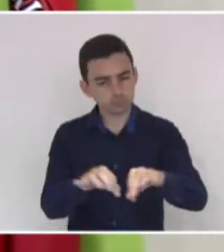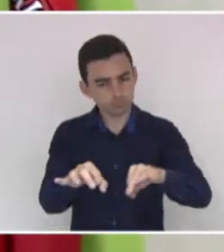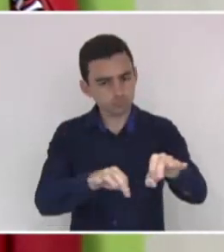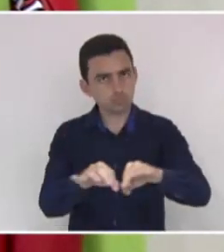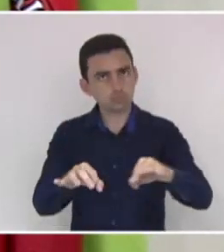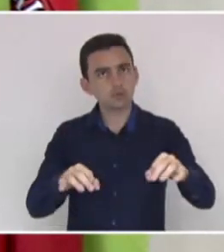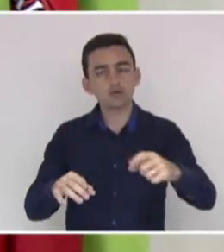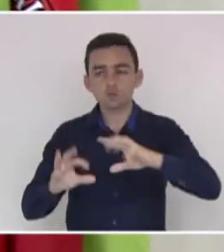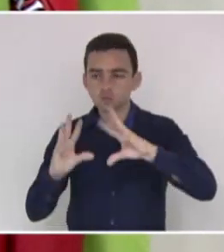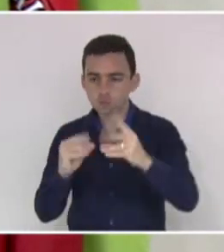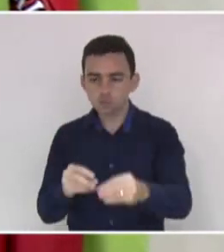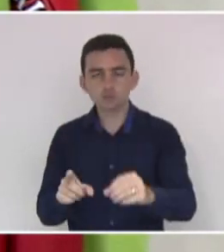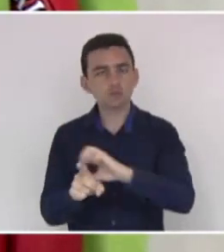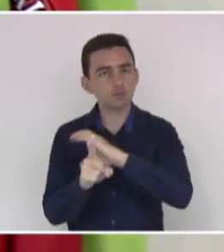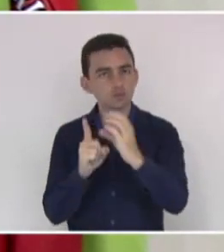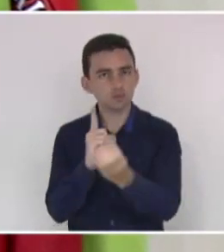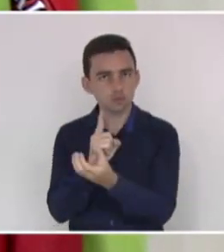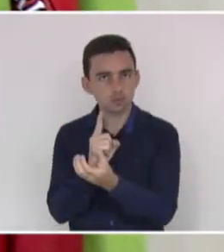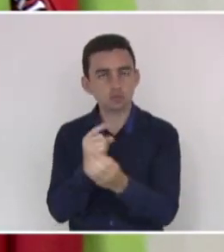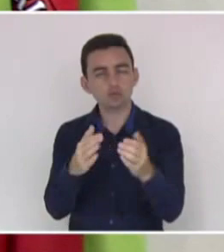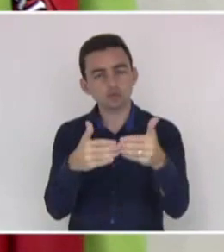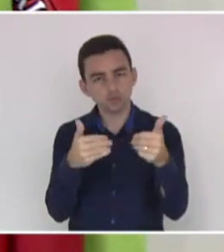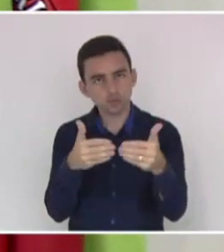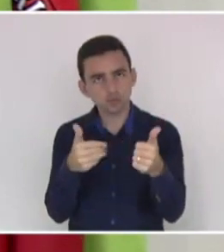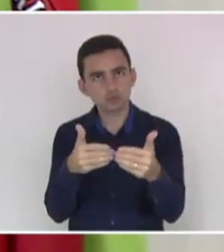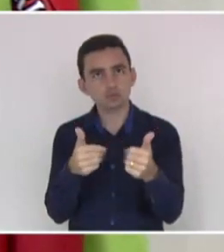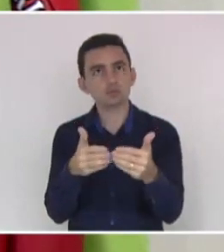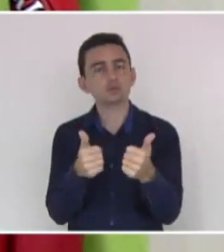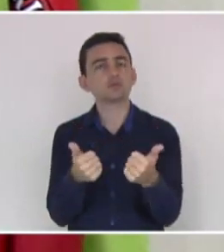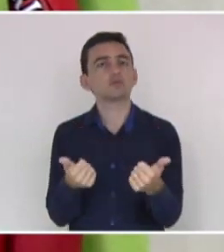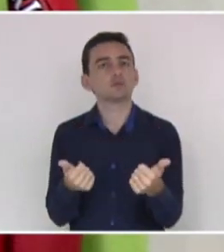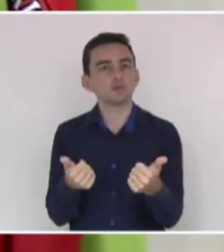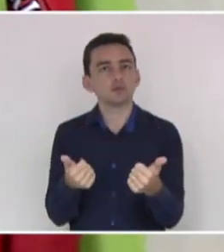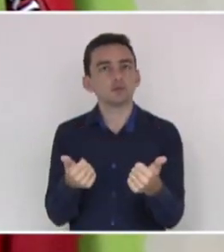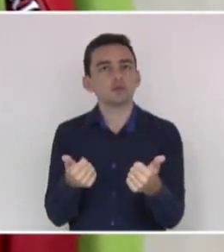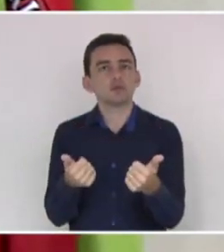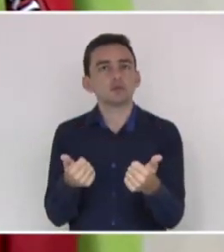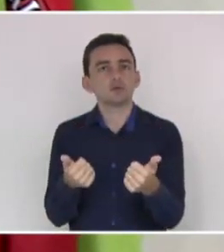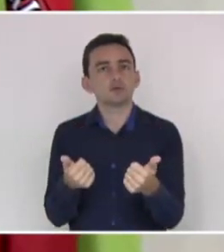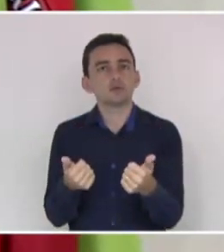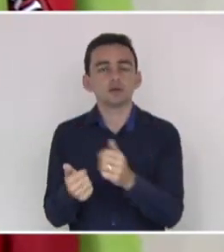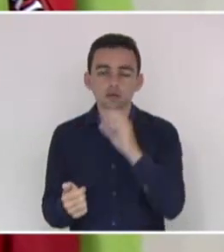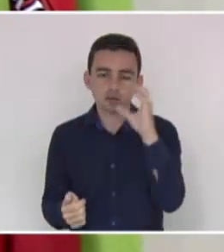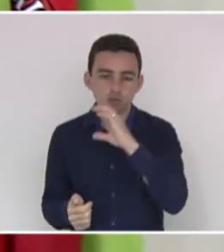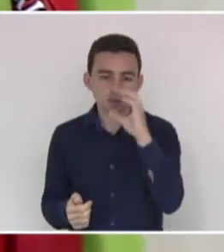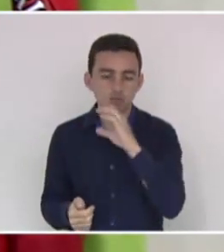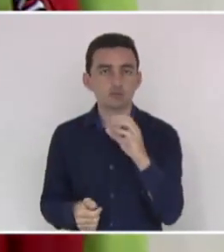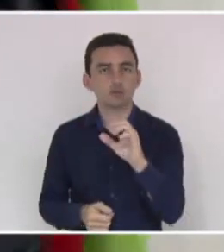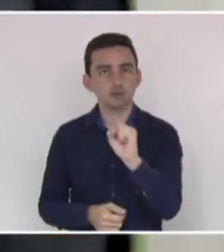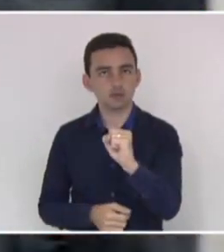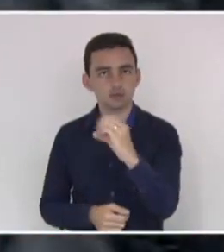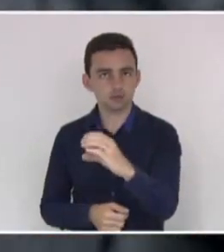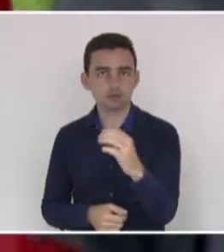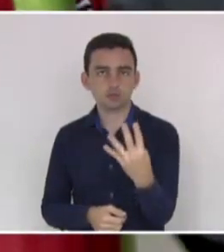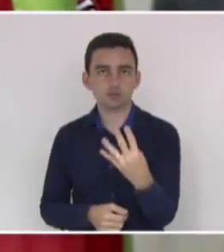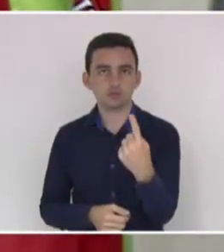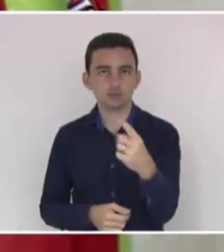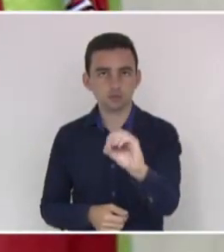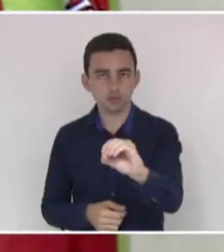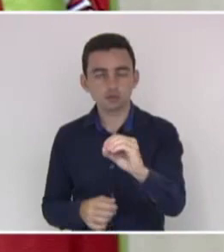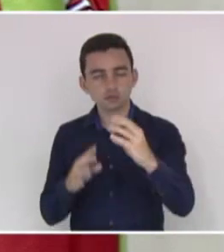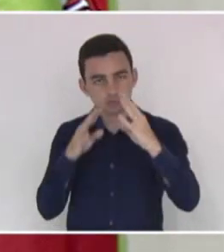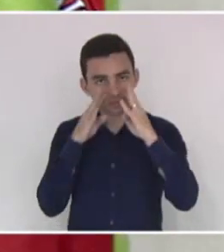apelo que a comunidade de São João Batista e o Vale do Rio Tijuca têm feito para que a SC-410 receba maior